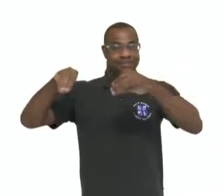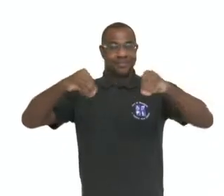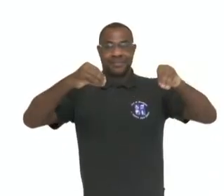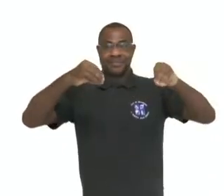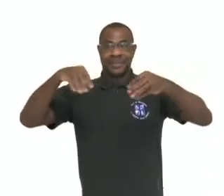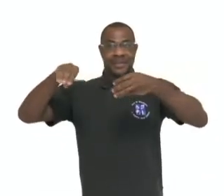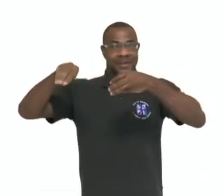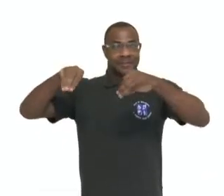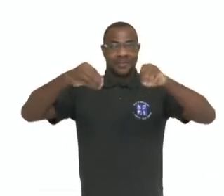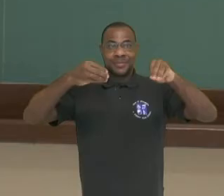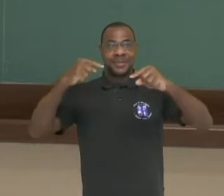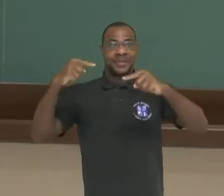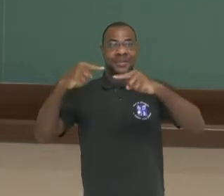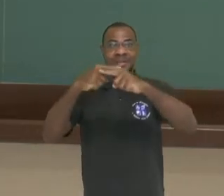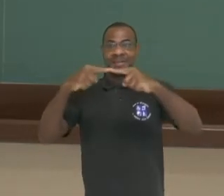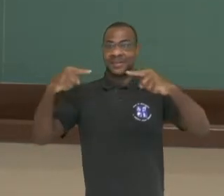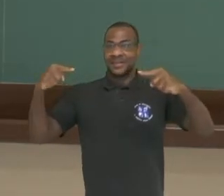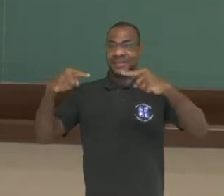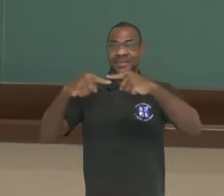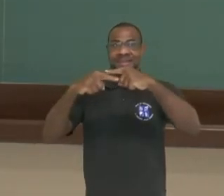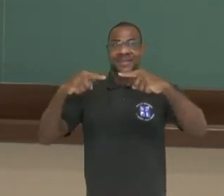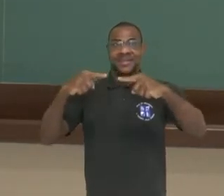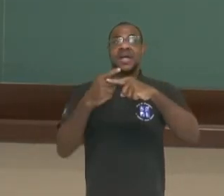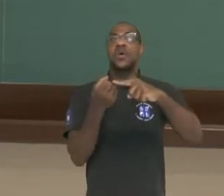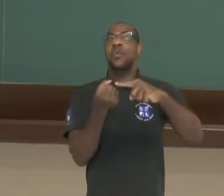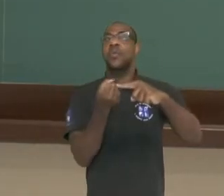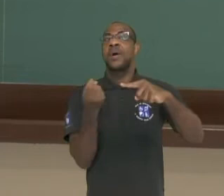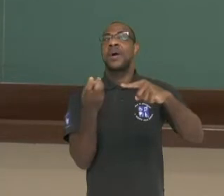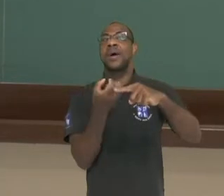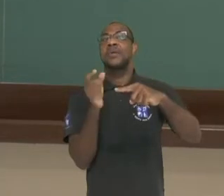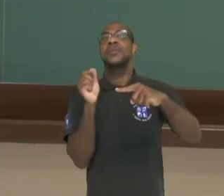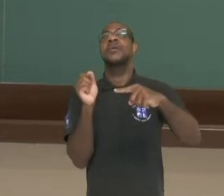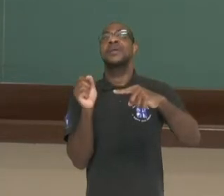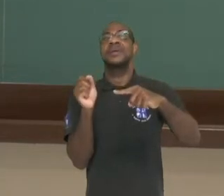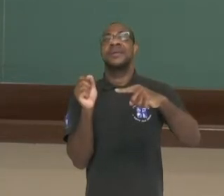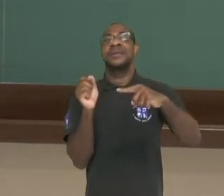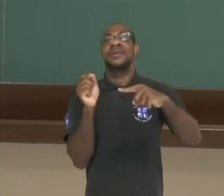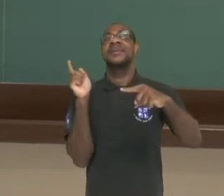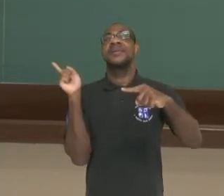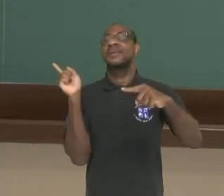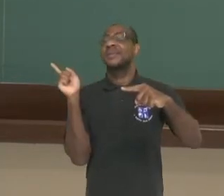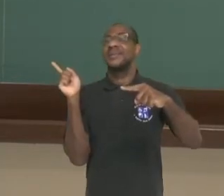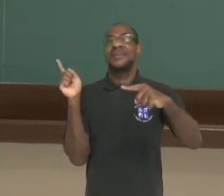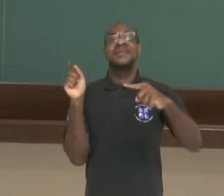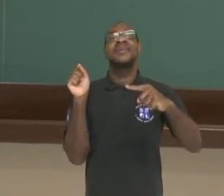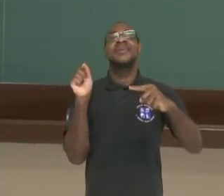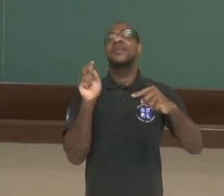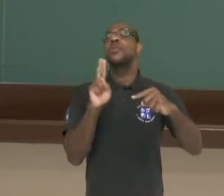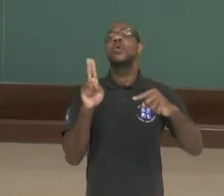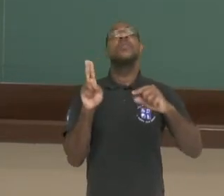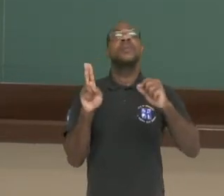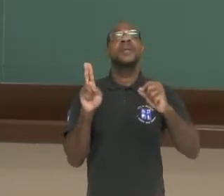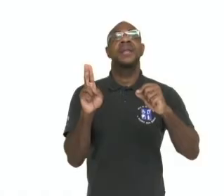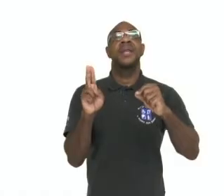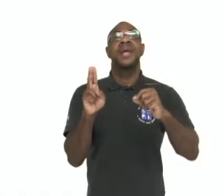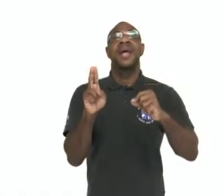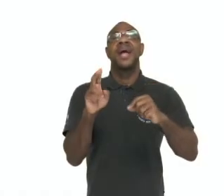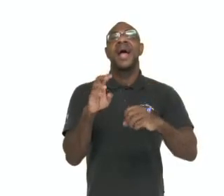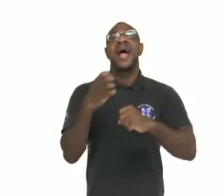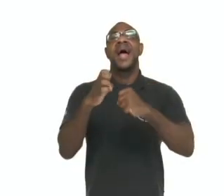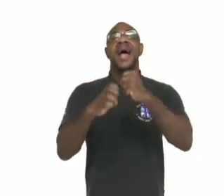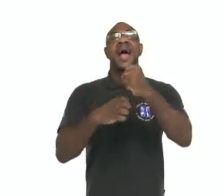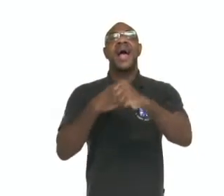materiais, eles possuem uma grande quantidade do quê? Olha eles aqui, ó. Tá vendo? Isso aqui se chama elétrons, são